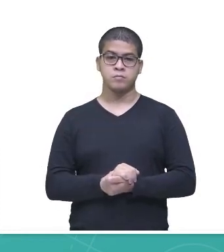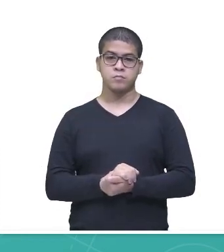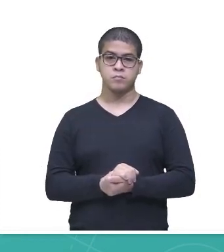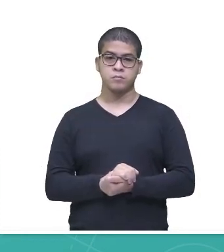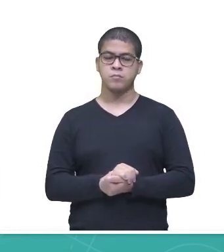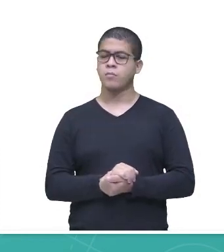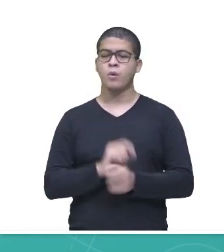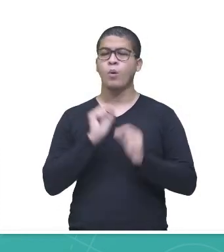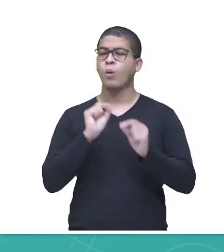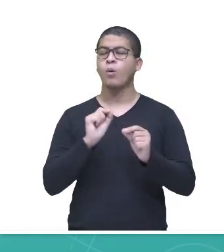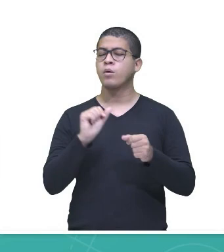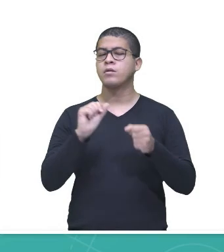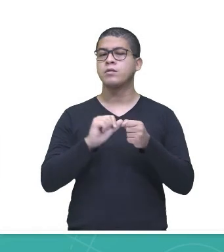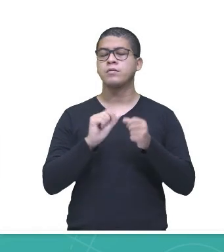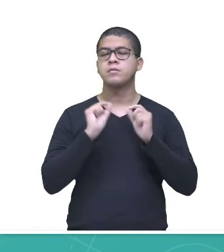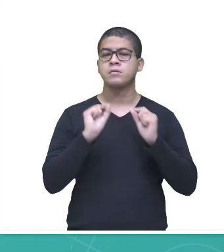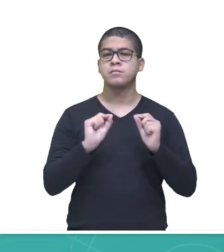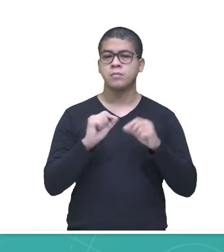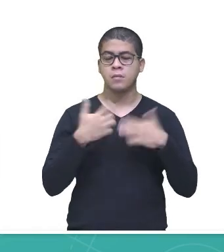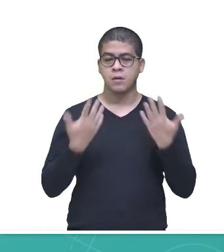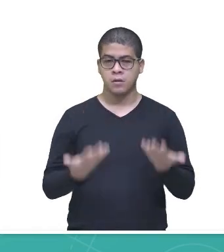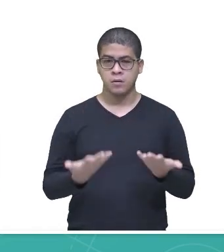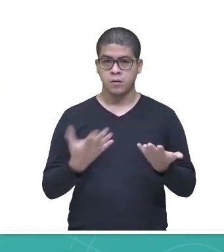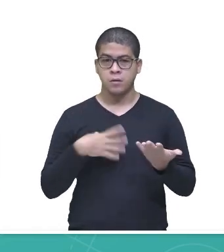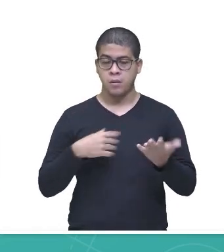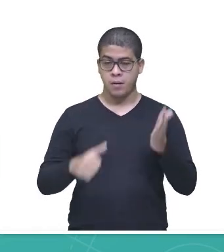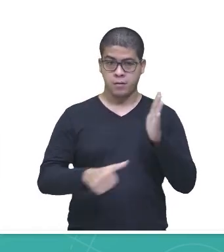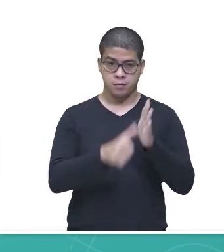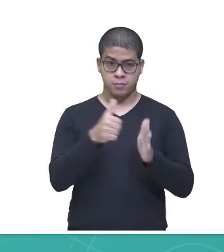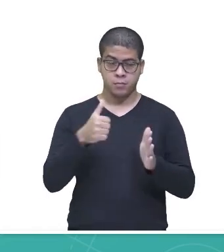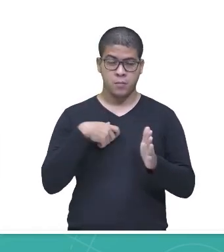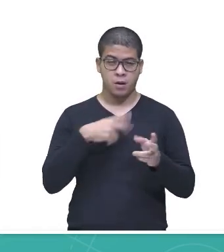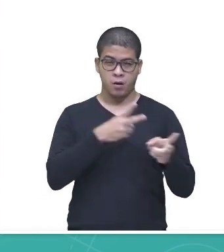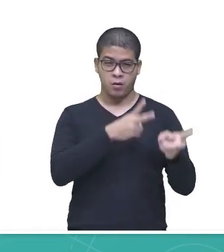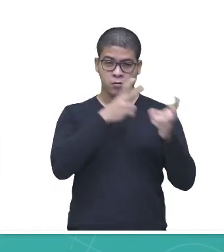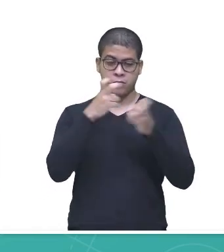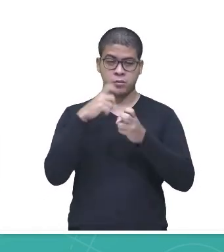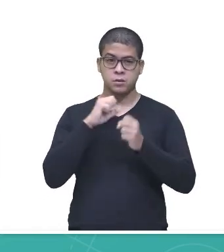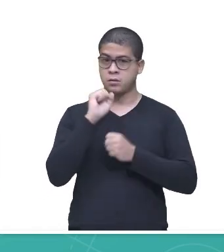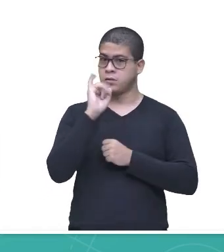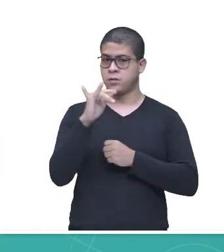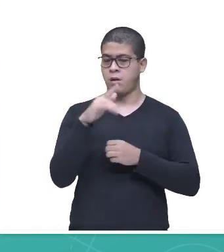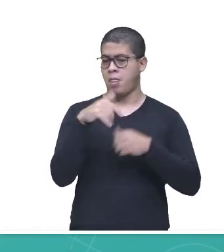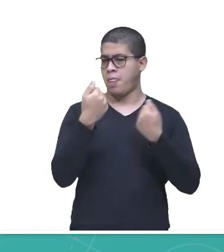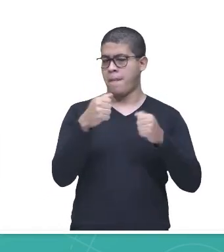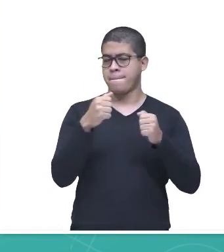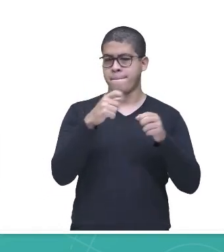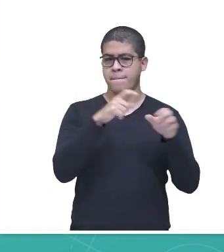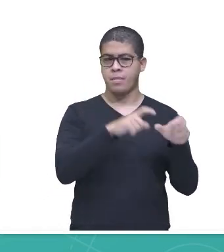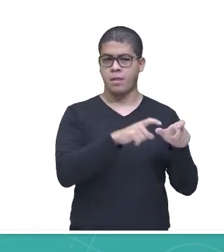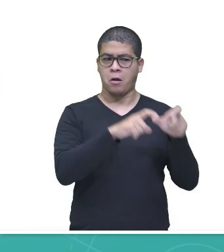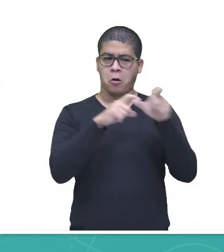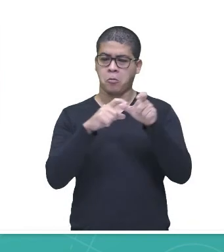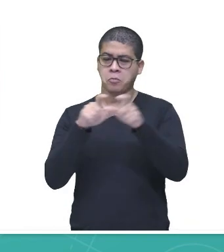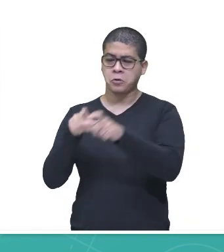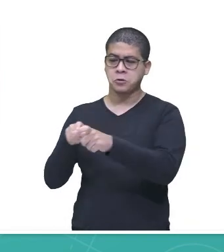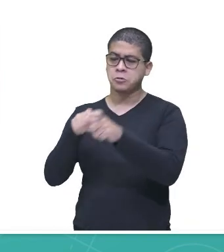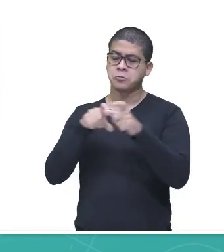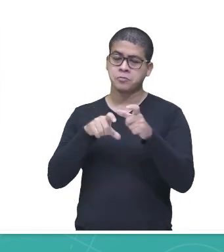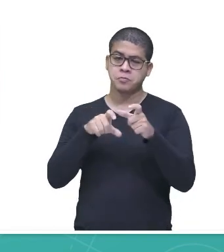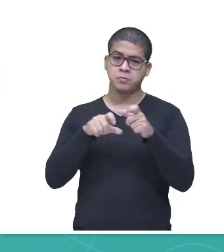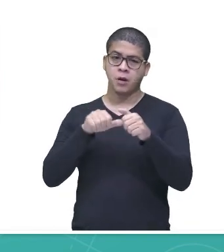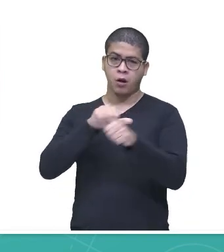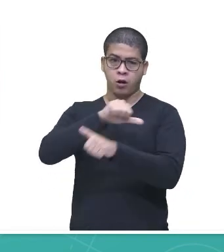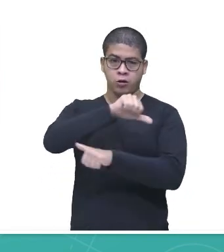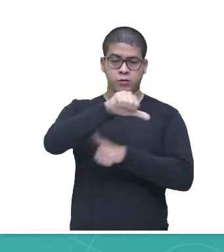O que, que a gente vai fazer então? A gente vai primeiro verificar se não precisa de nenhuma transformação. A